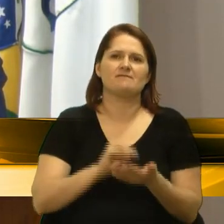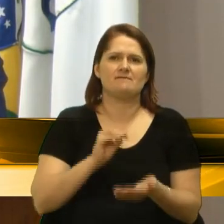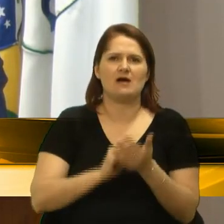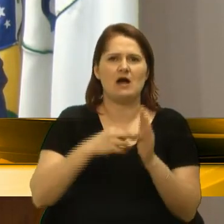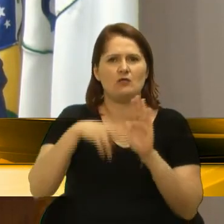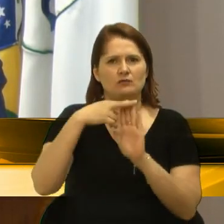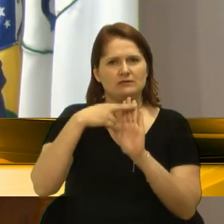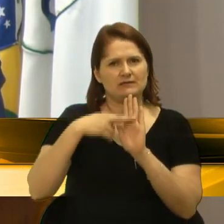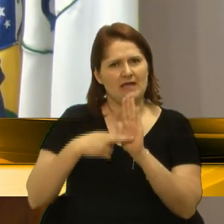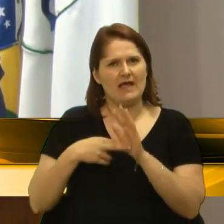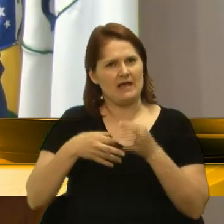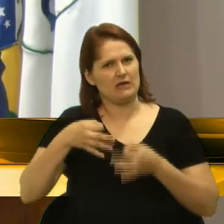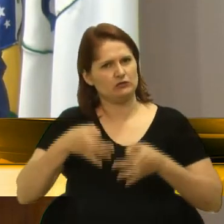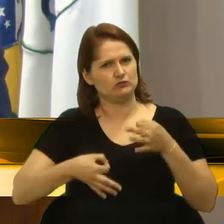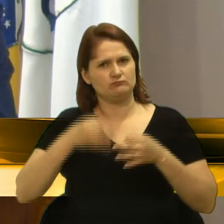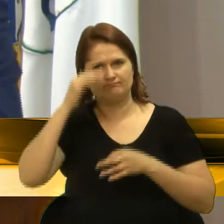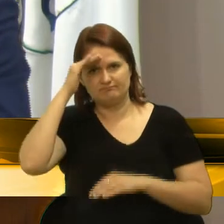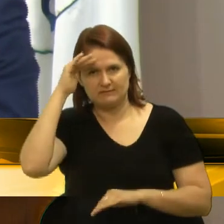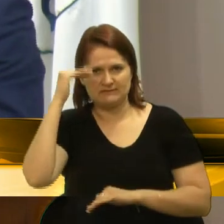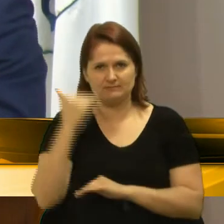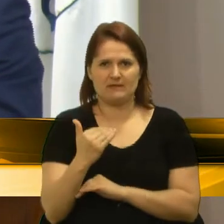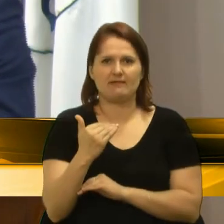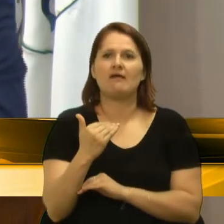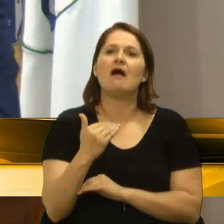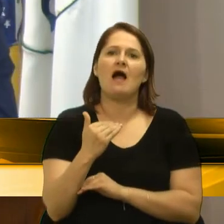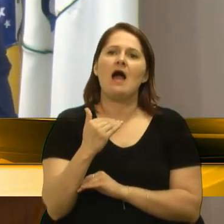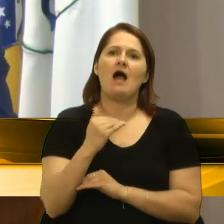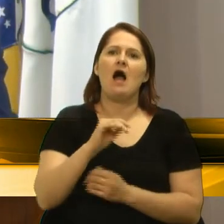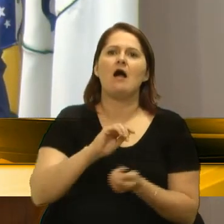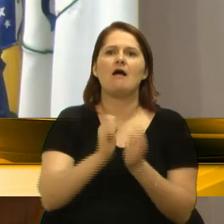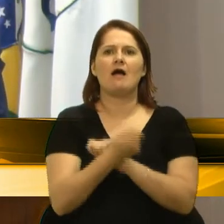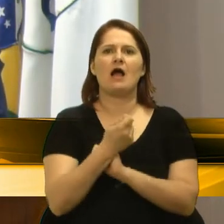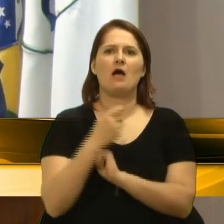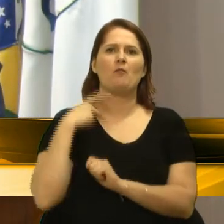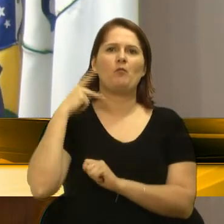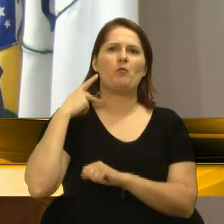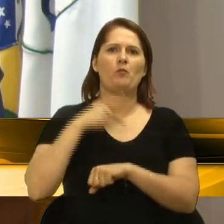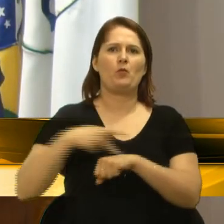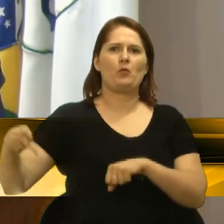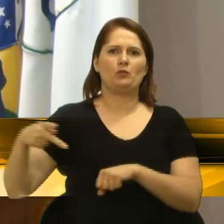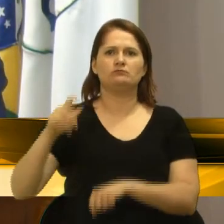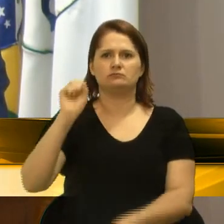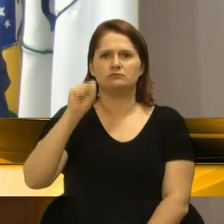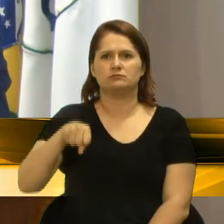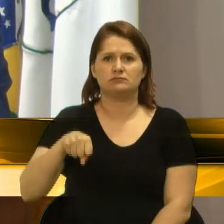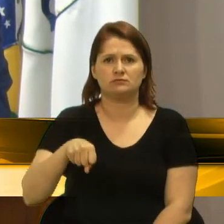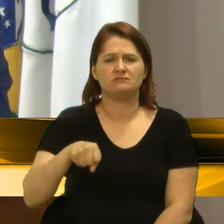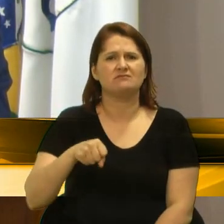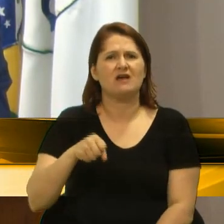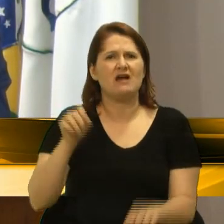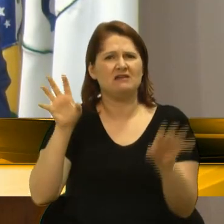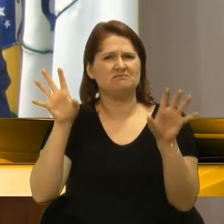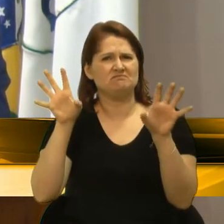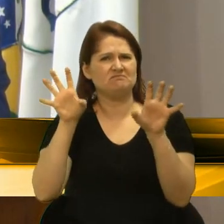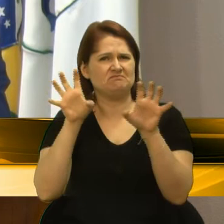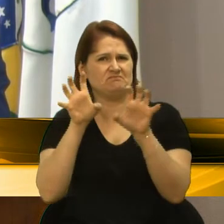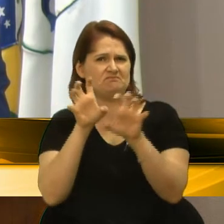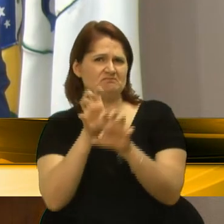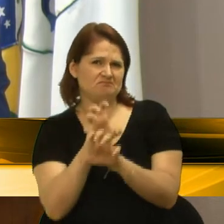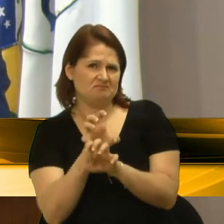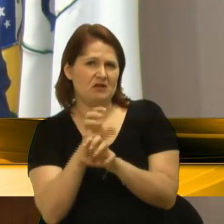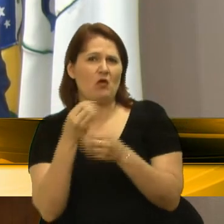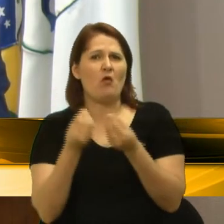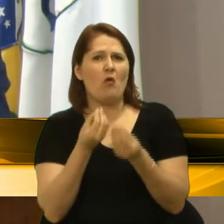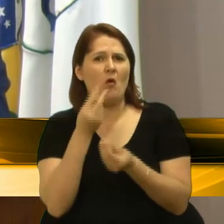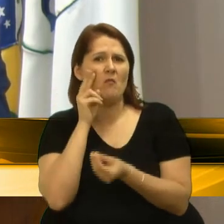jogo político, permitindo a criação de um cenário abstrato onde seja possível obscurecer regras processuais e constitucionais